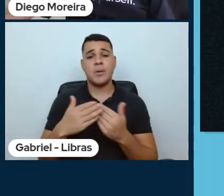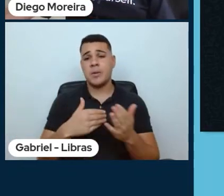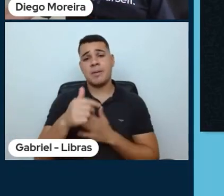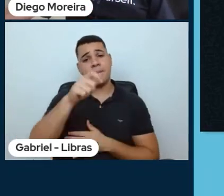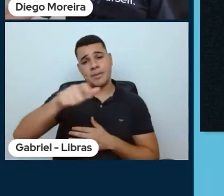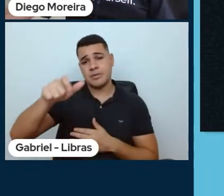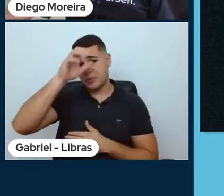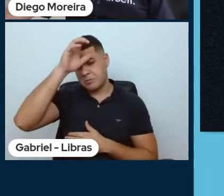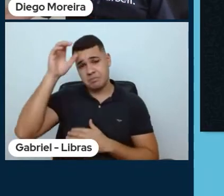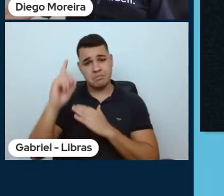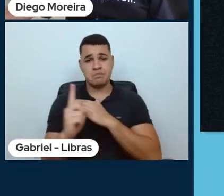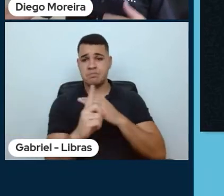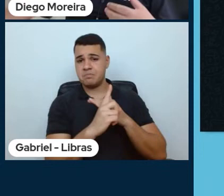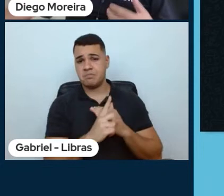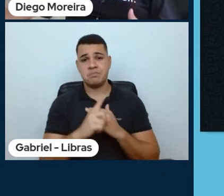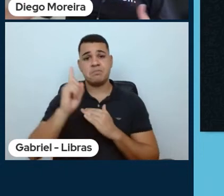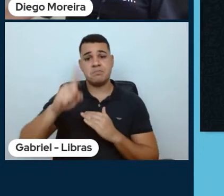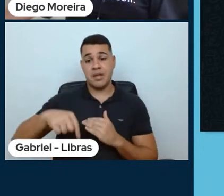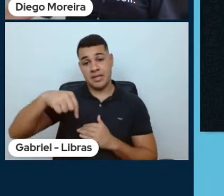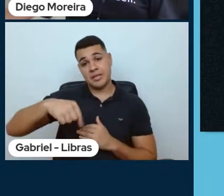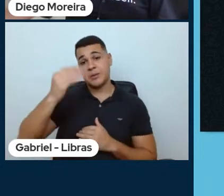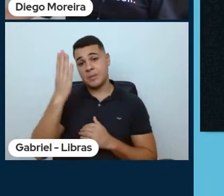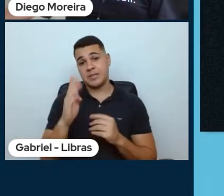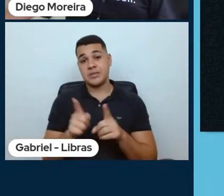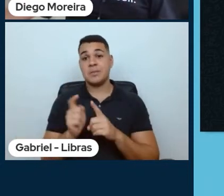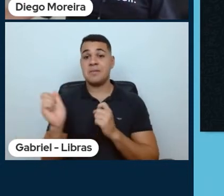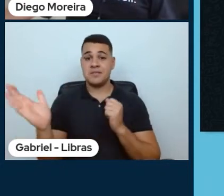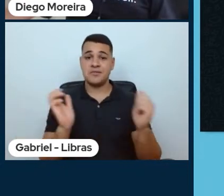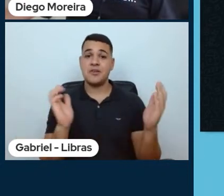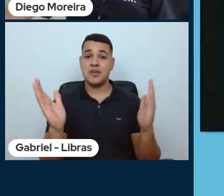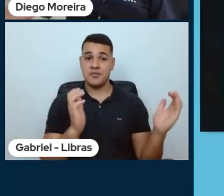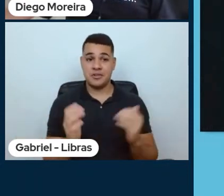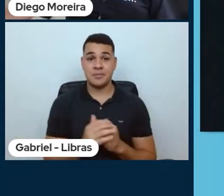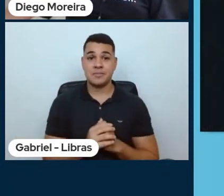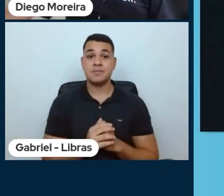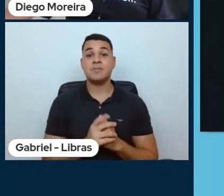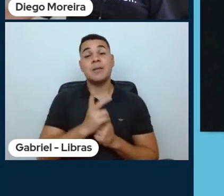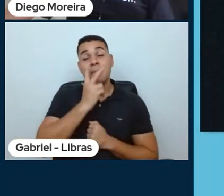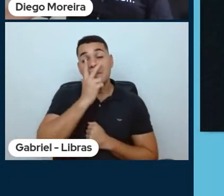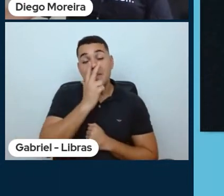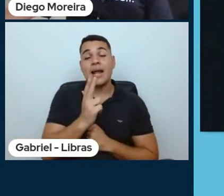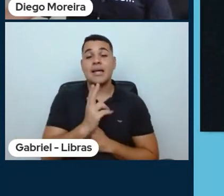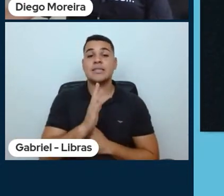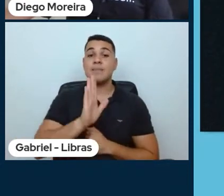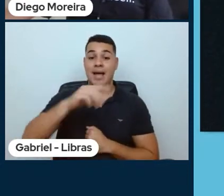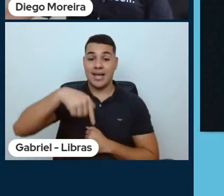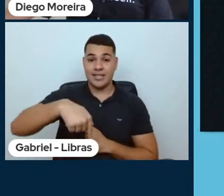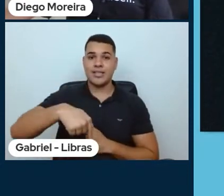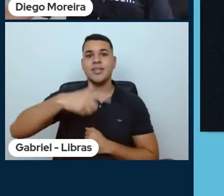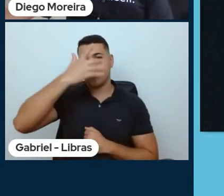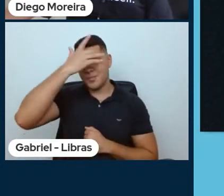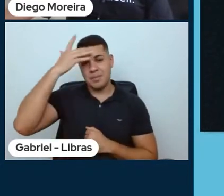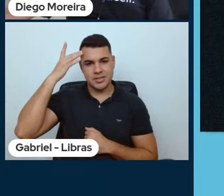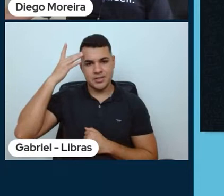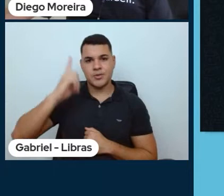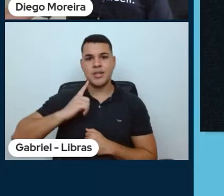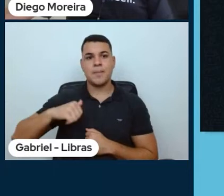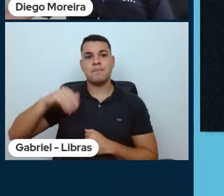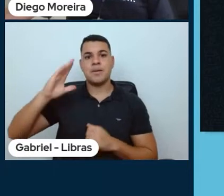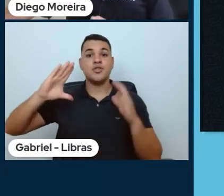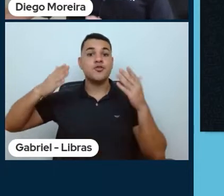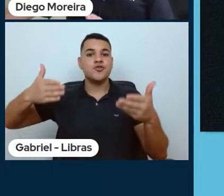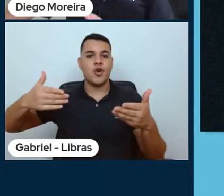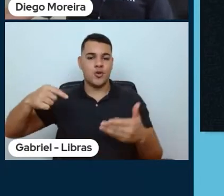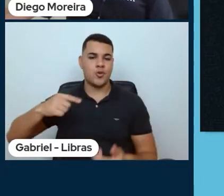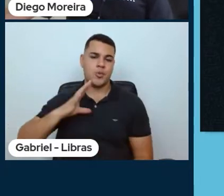nacional, né. Parece que não, mas aqui no Brasil como a gente foca muito, principalmente na língua, materna nossa,